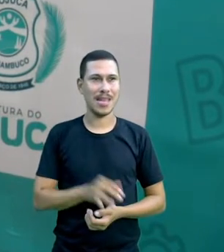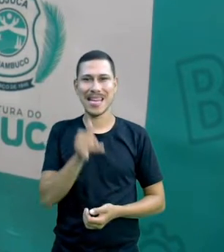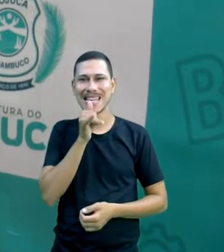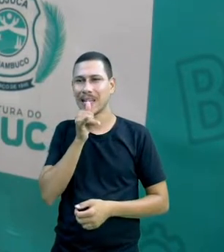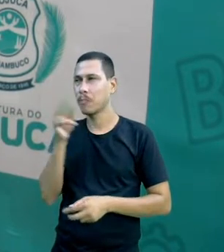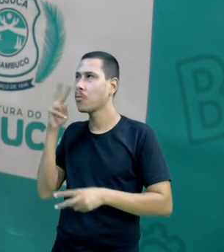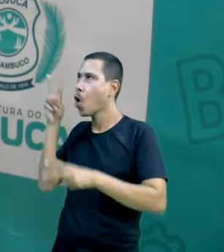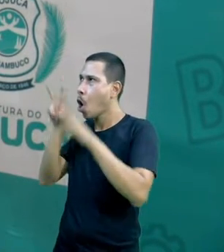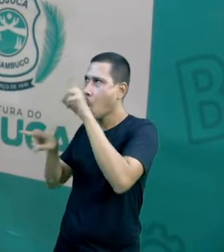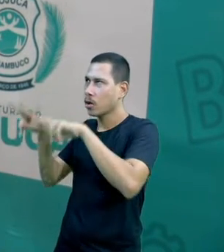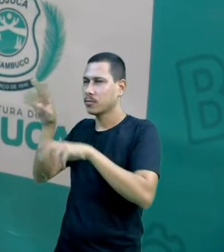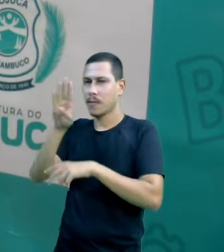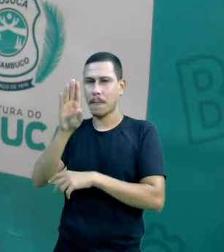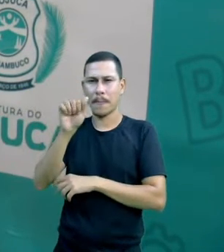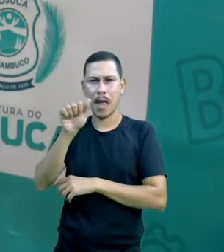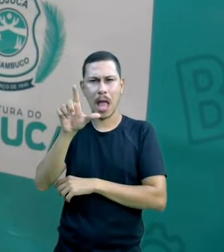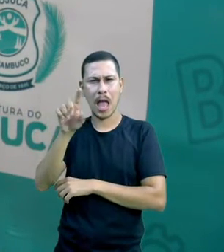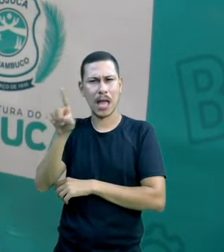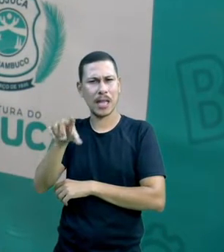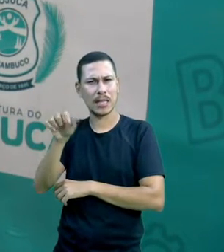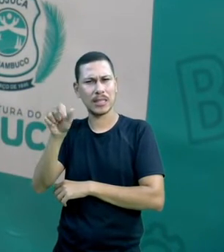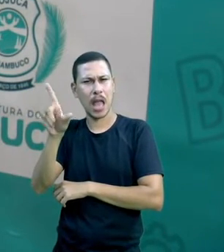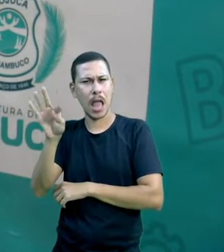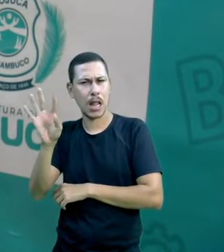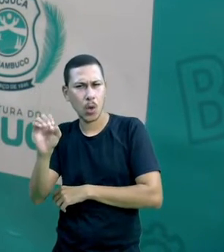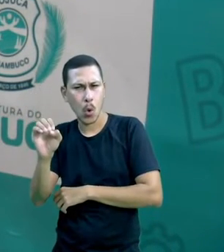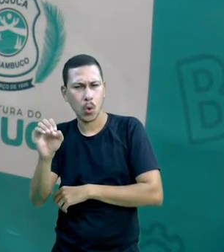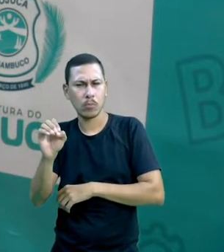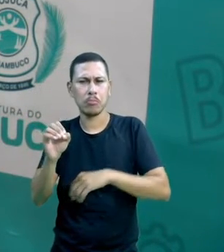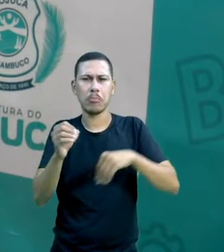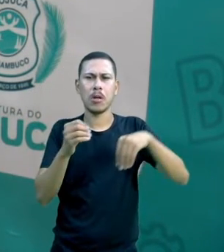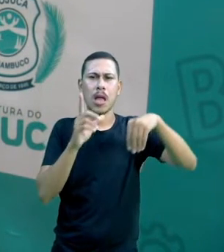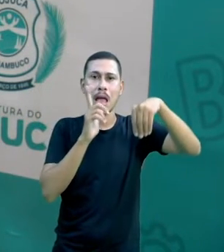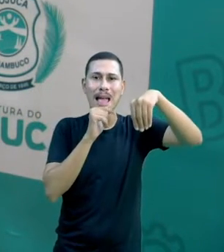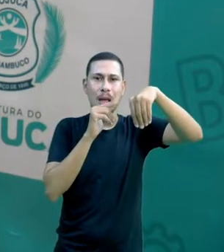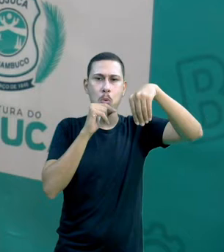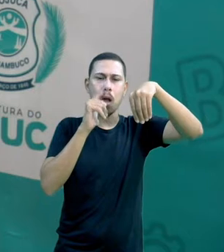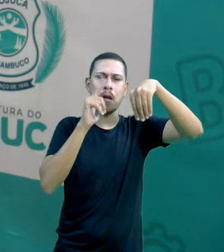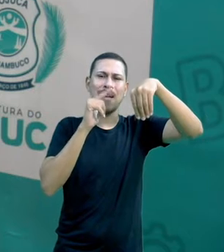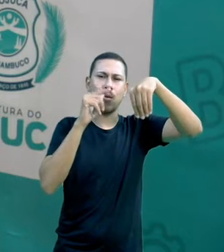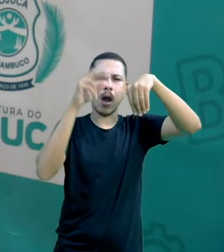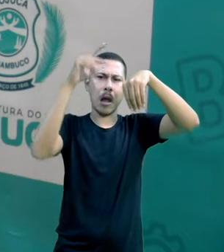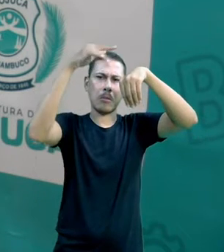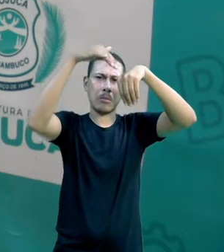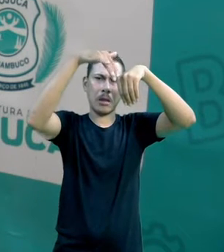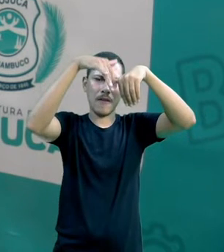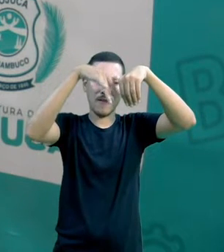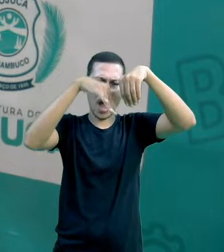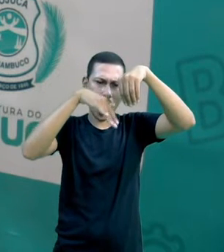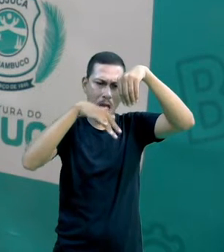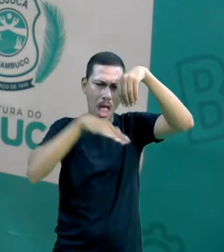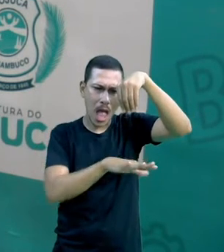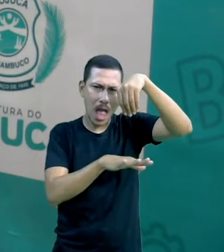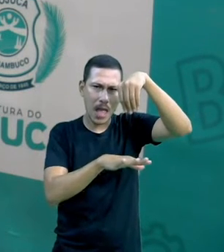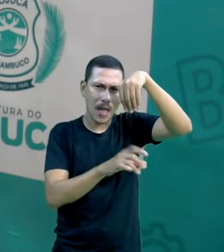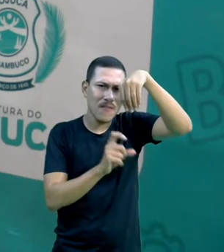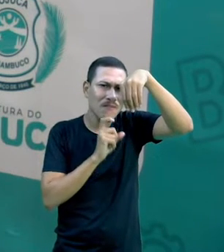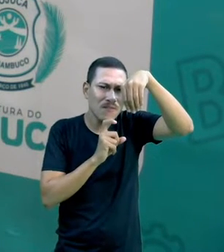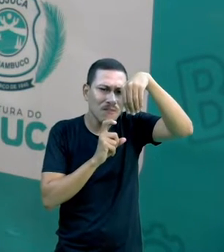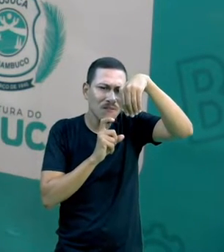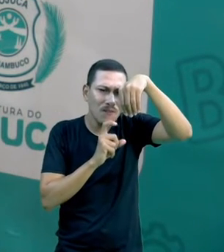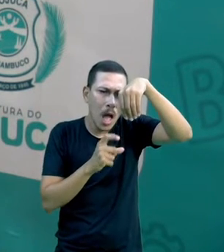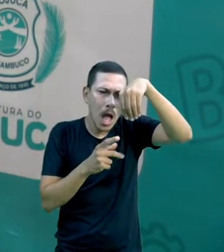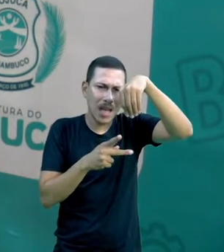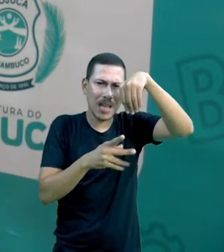quando a lava desceu, ficou ali no solo, foi esfriando, foi endurecendo e formou